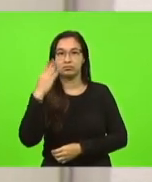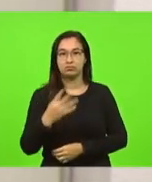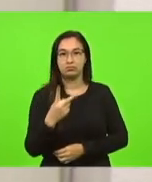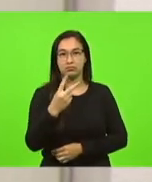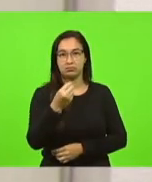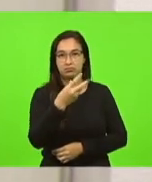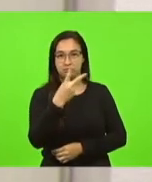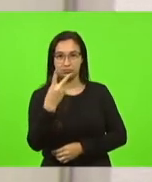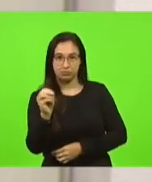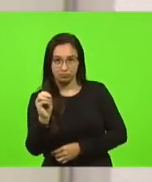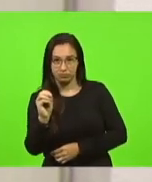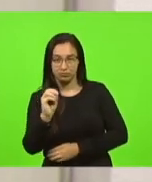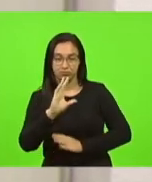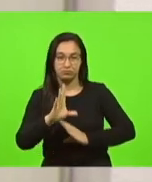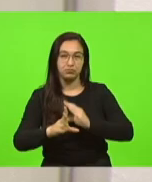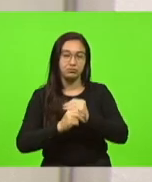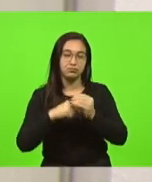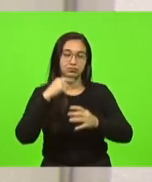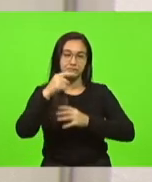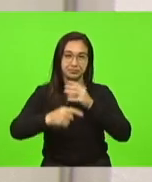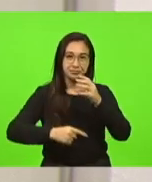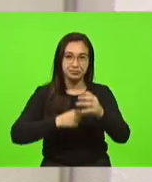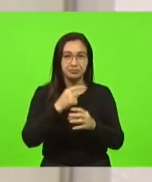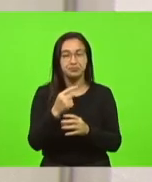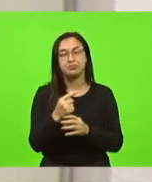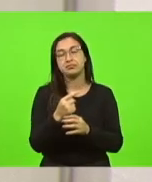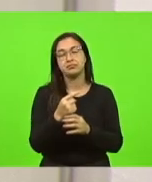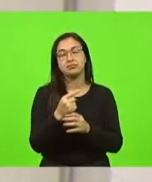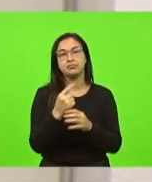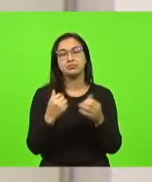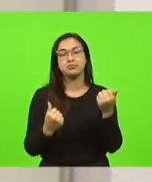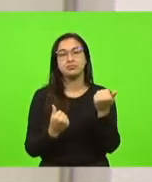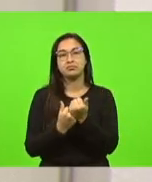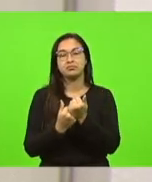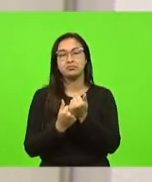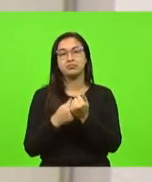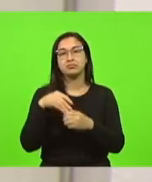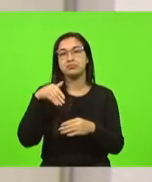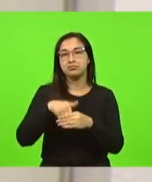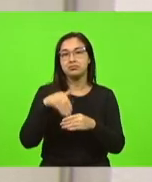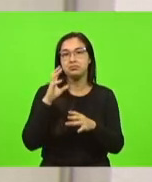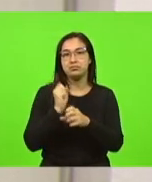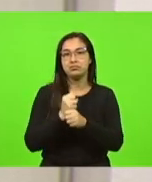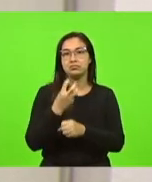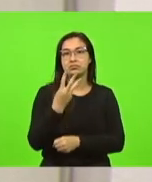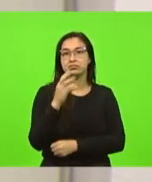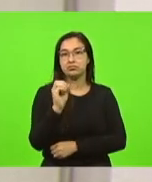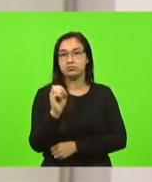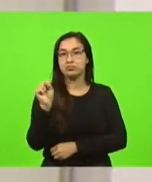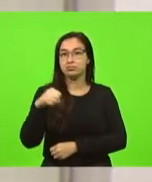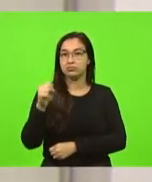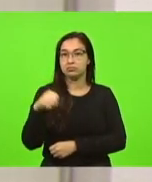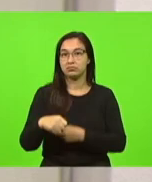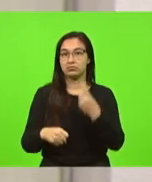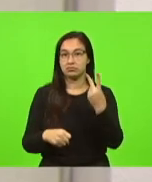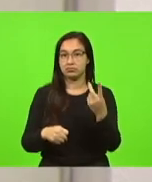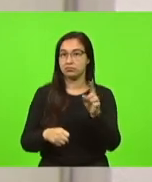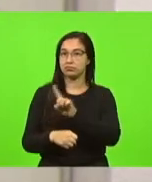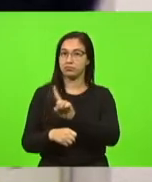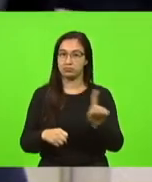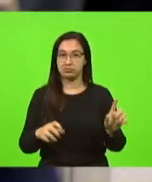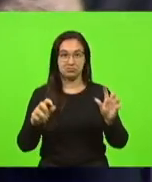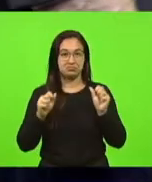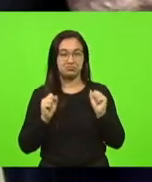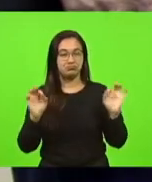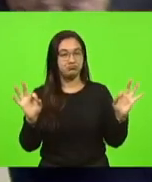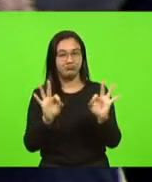003/2020, com emenda substitutiva global, obtendo a seguinte votação: 30 votos sim, 2 votos não e sem qualquer